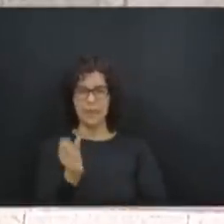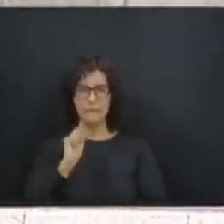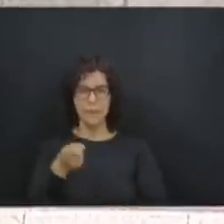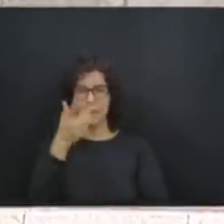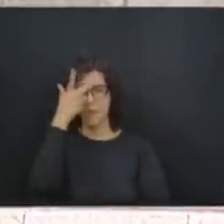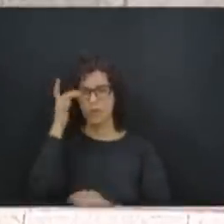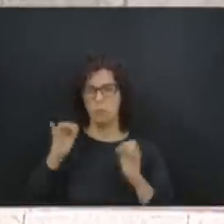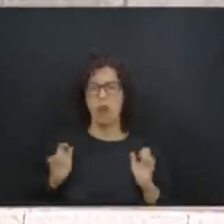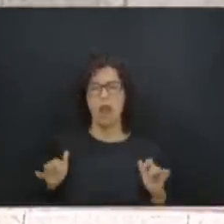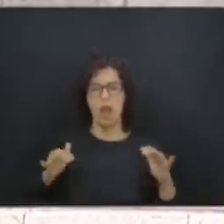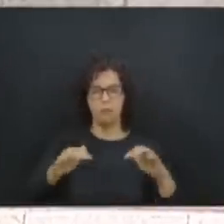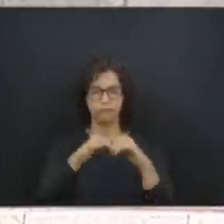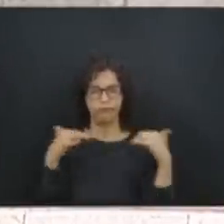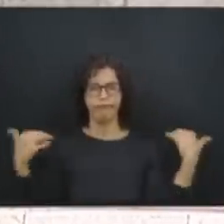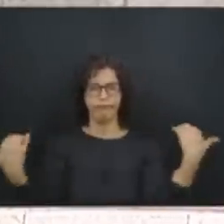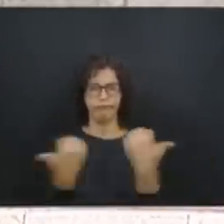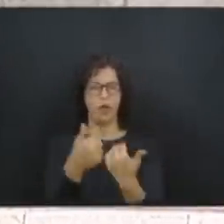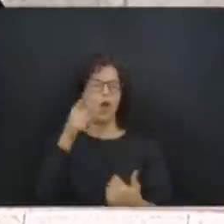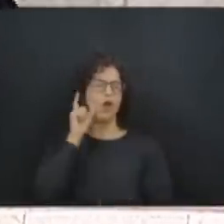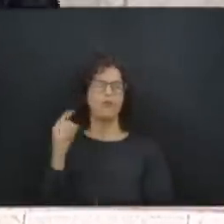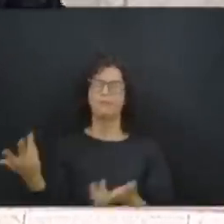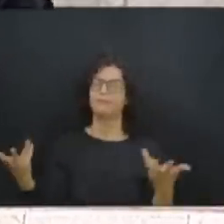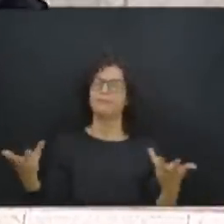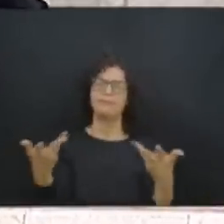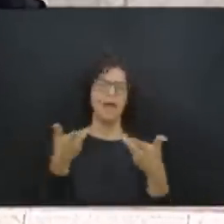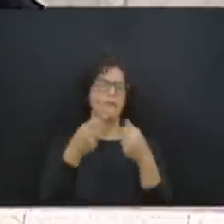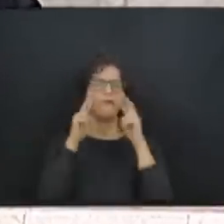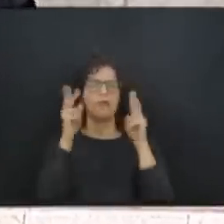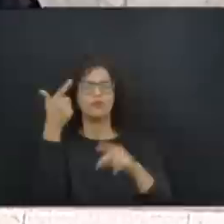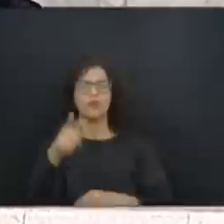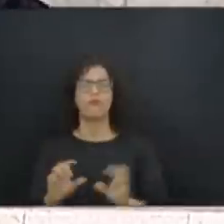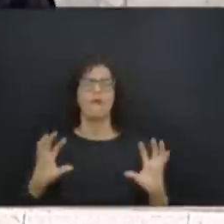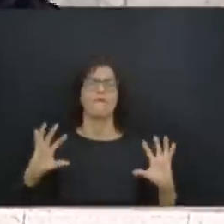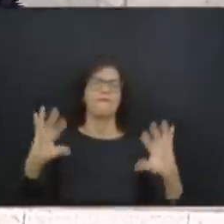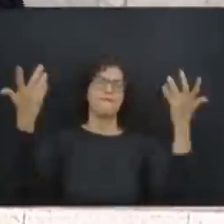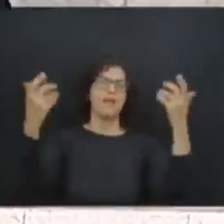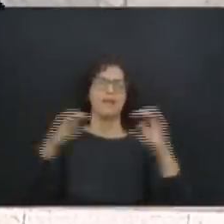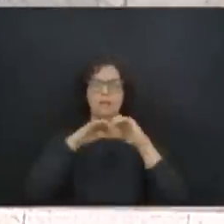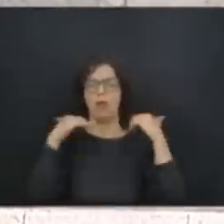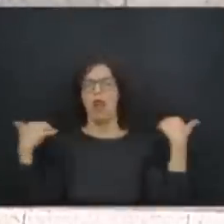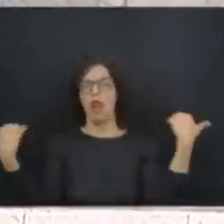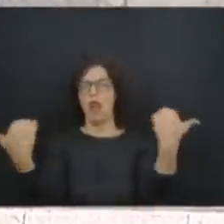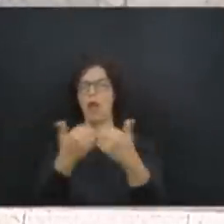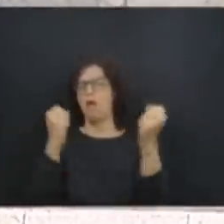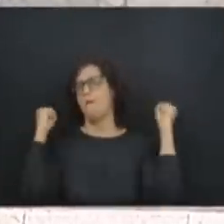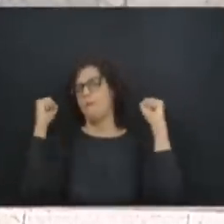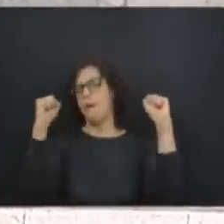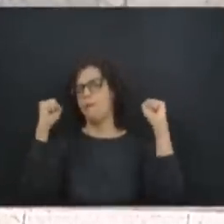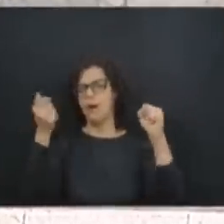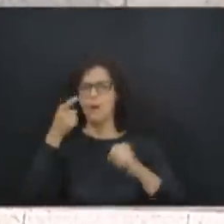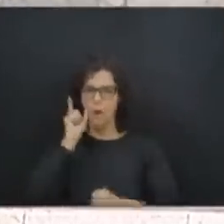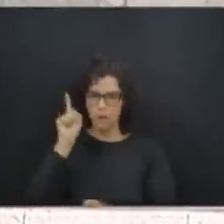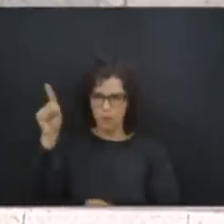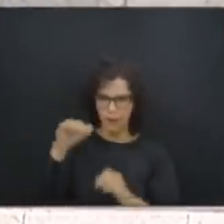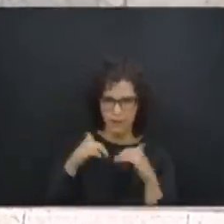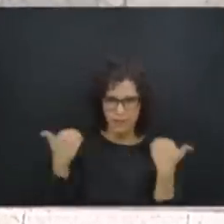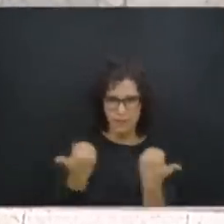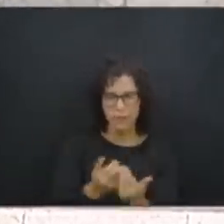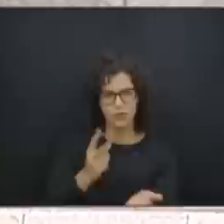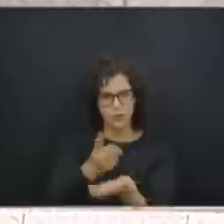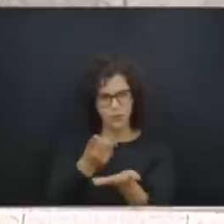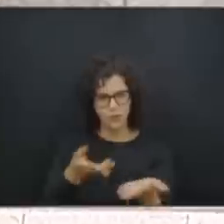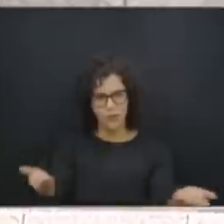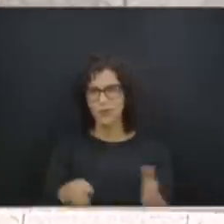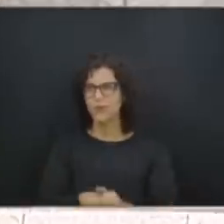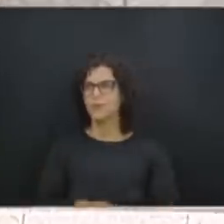torcedores e foi um foi magnífico ver mais uma vez a festa da torcida comemoração e vamos